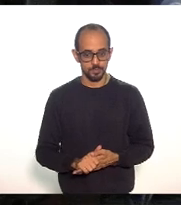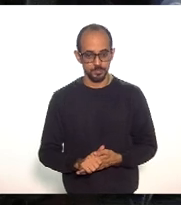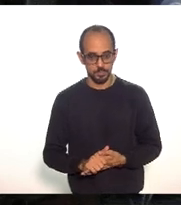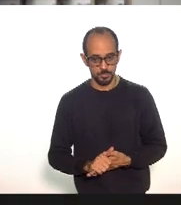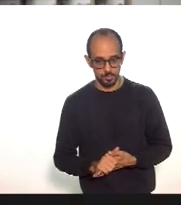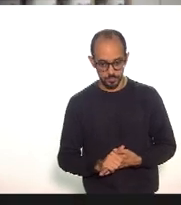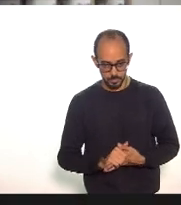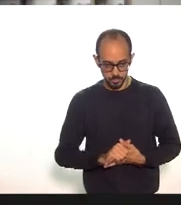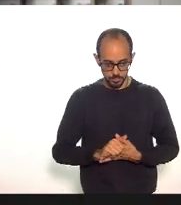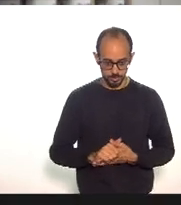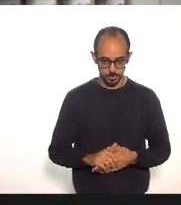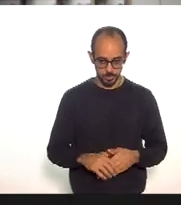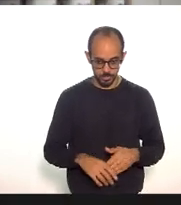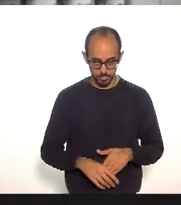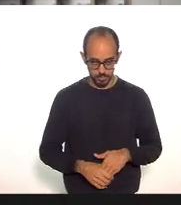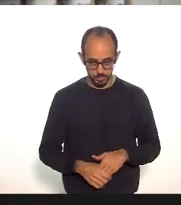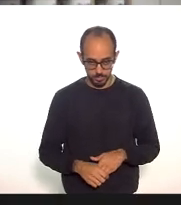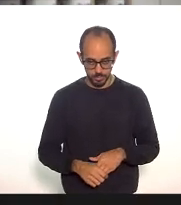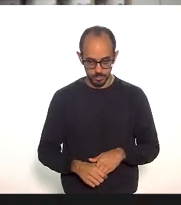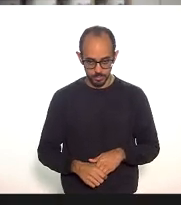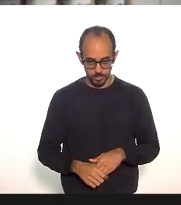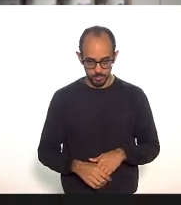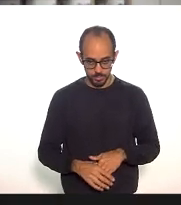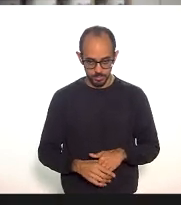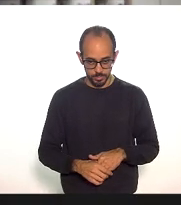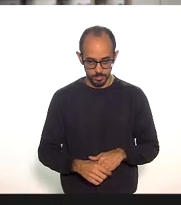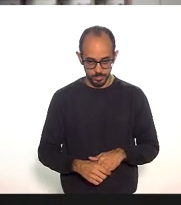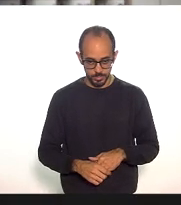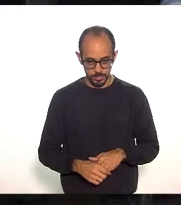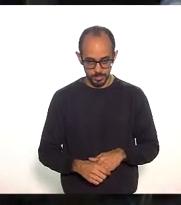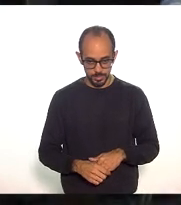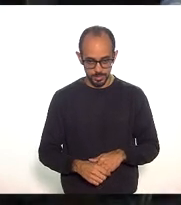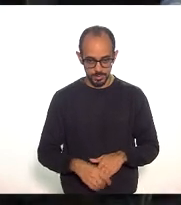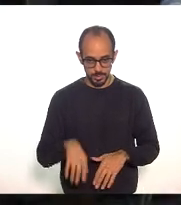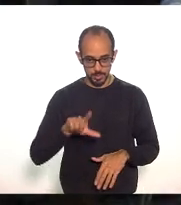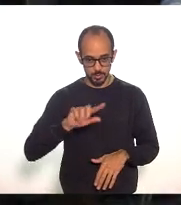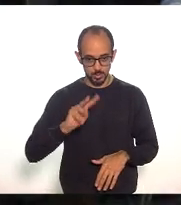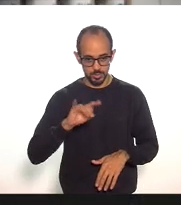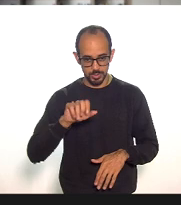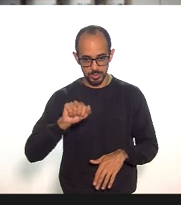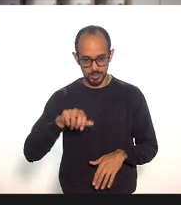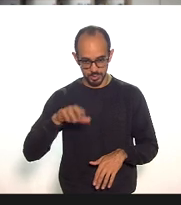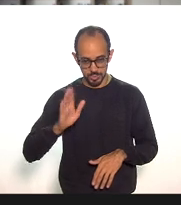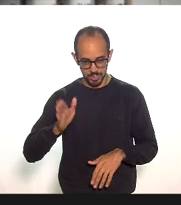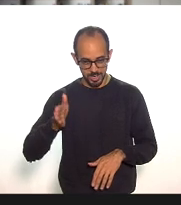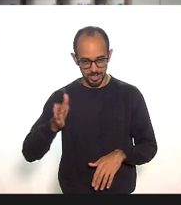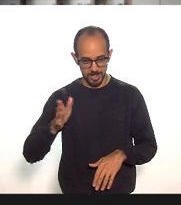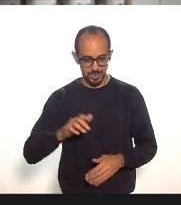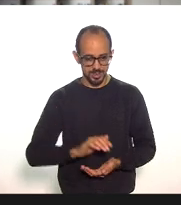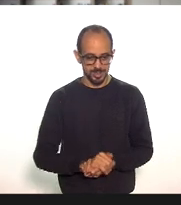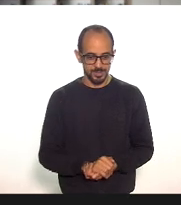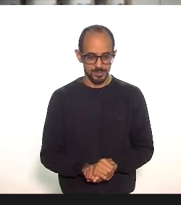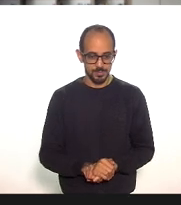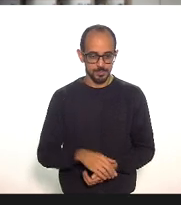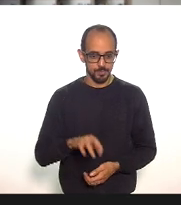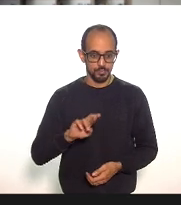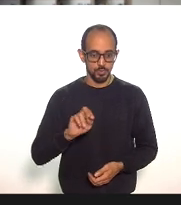já tinha pedido autoria. Com a autoria, presidente. Já está, Lucinha. Obrigado. Deputado Rodrigo